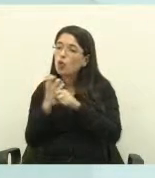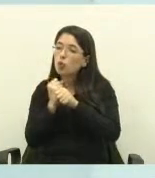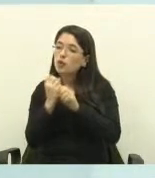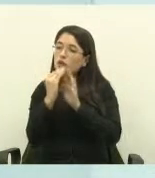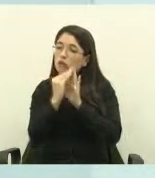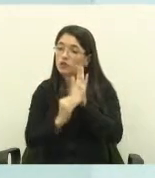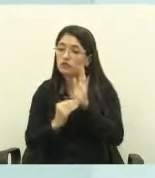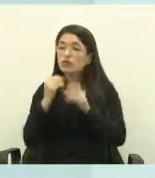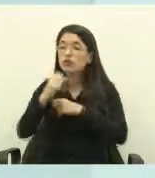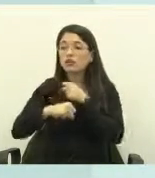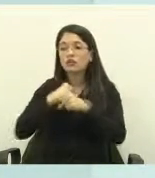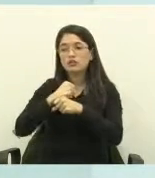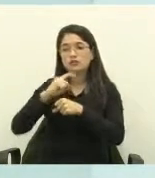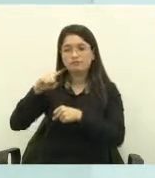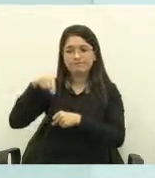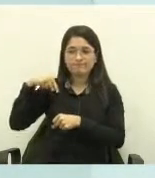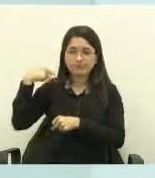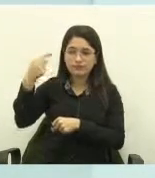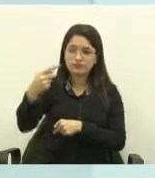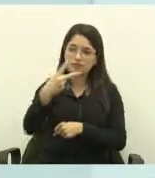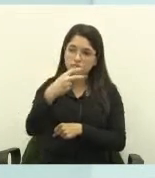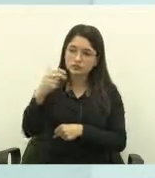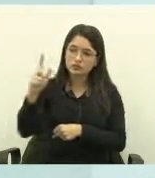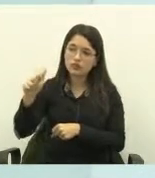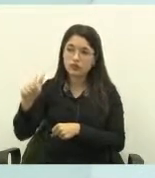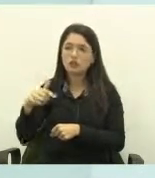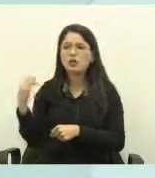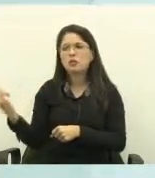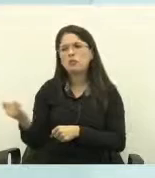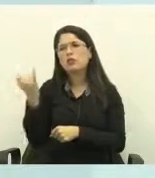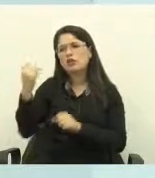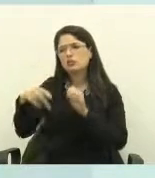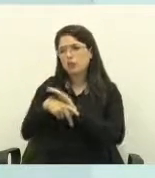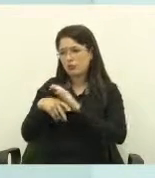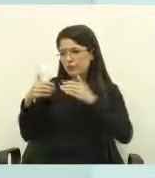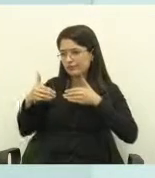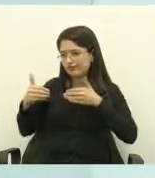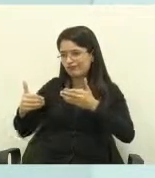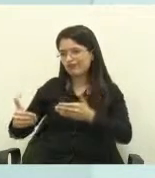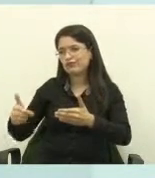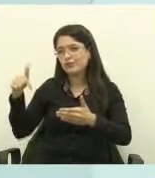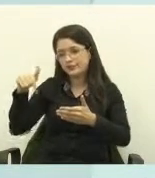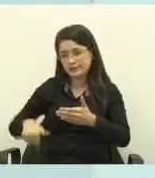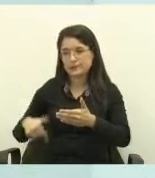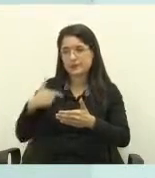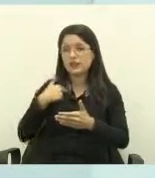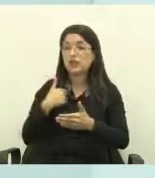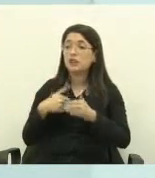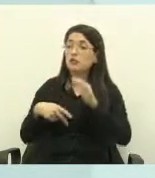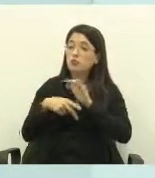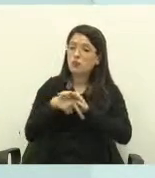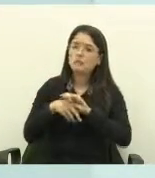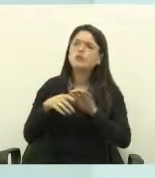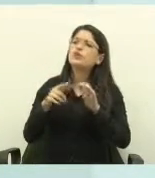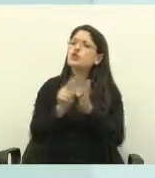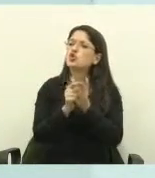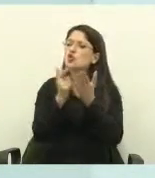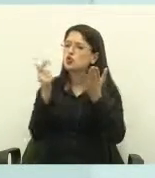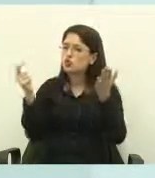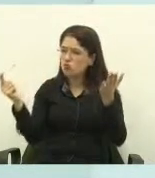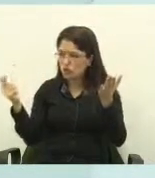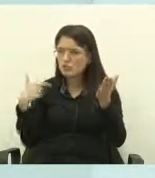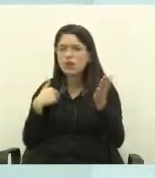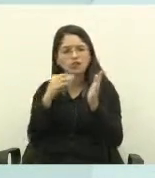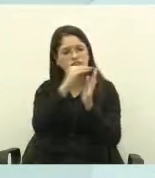de 2017. É importante, passa pelo Legislativo. Essas sessões são convocadas publicamente, saem em jornais, é